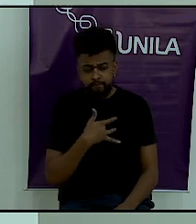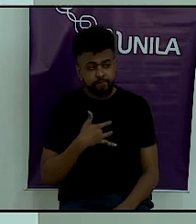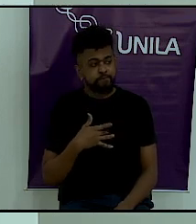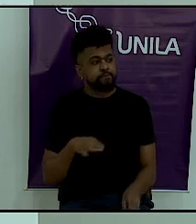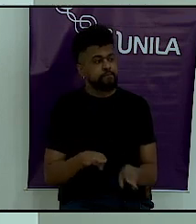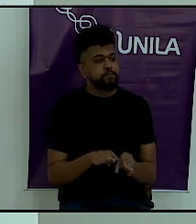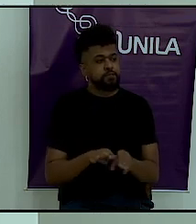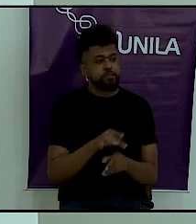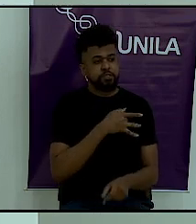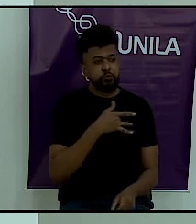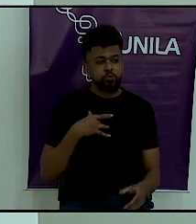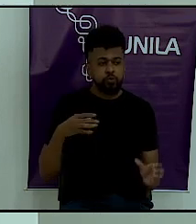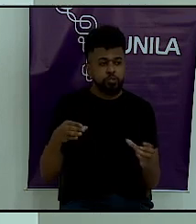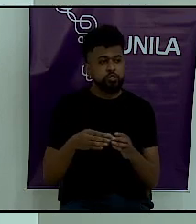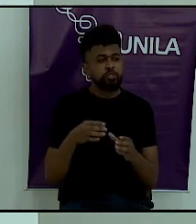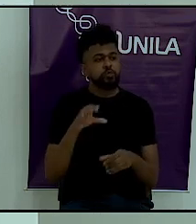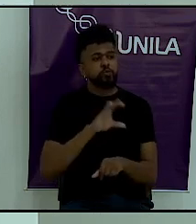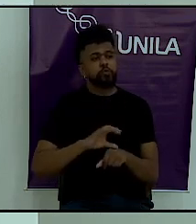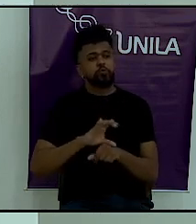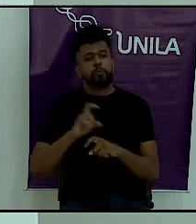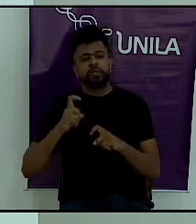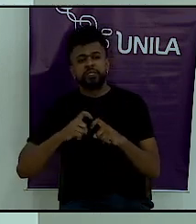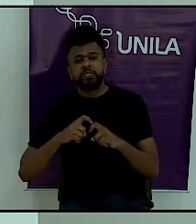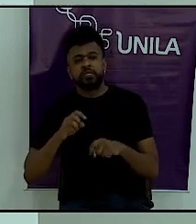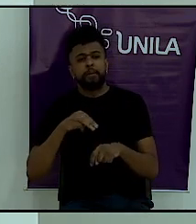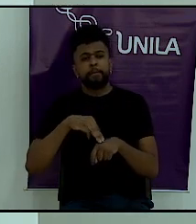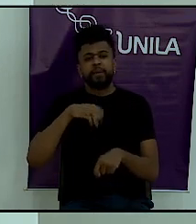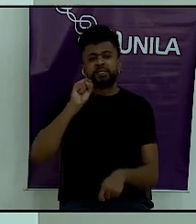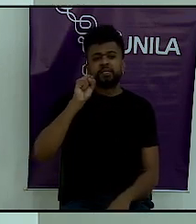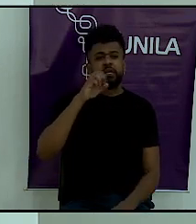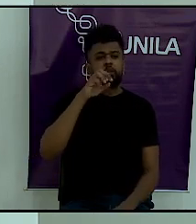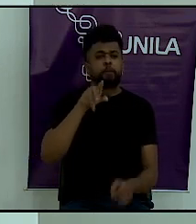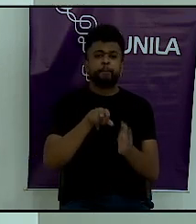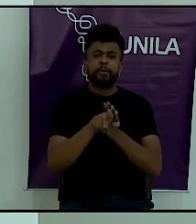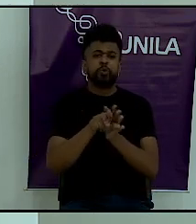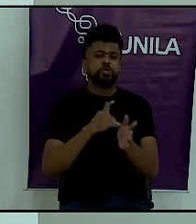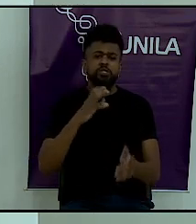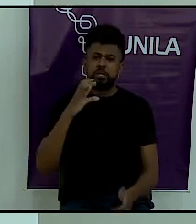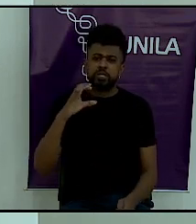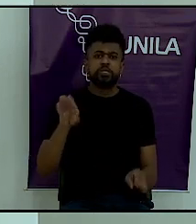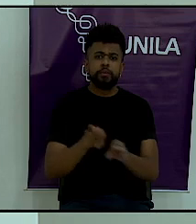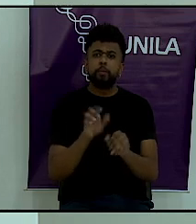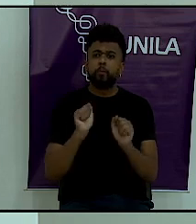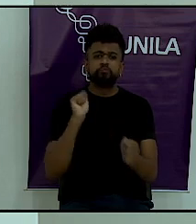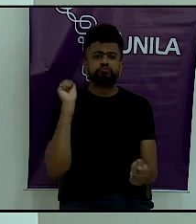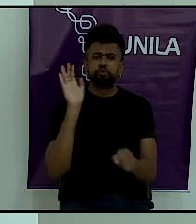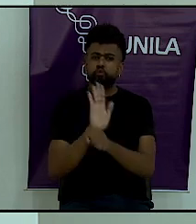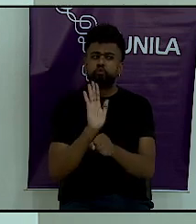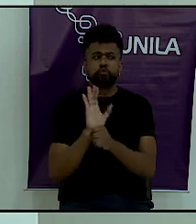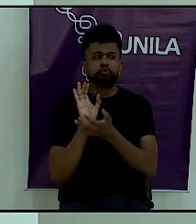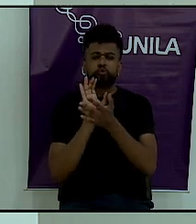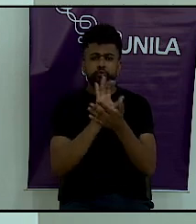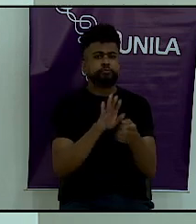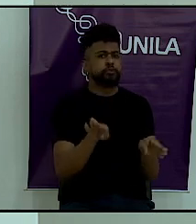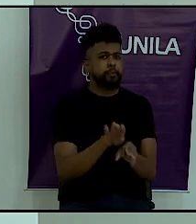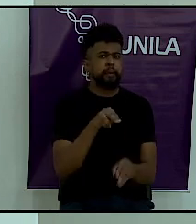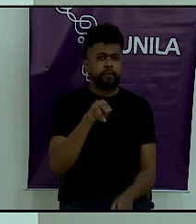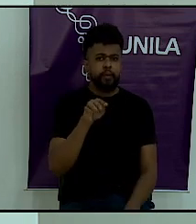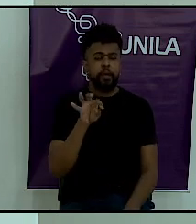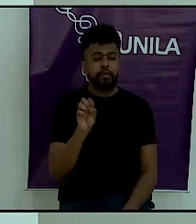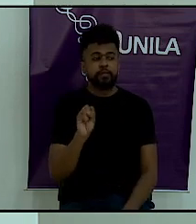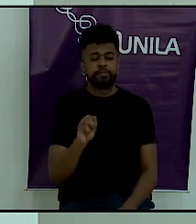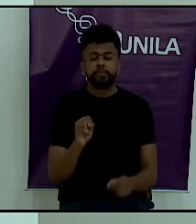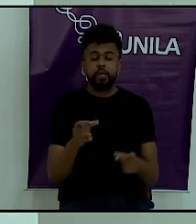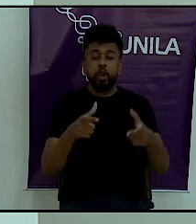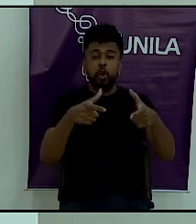curso de saúde coletiva, o curso de medicina, o mestrado em biociências, são as parcerias que poderiam fomentar aí esse núcleo. A